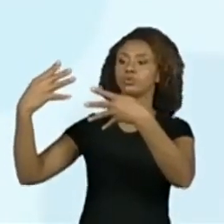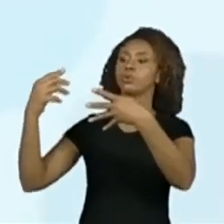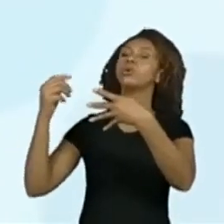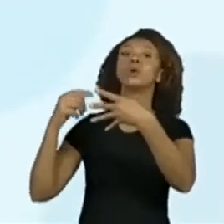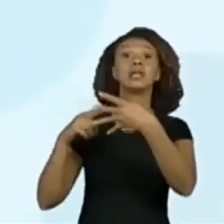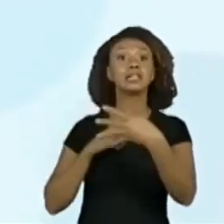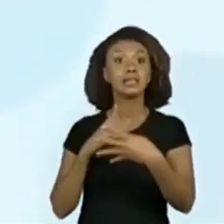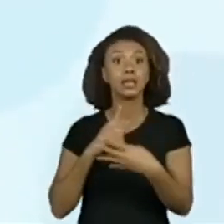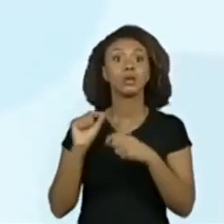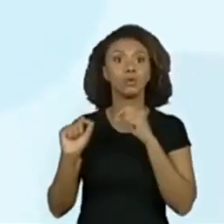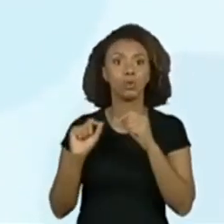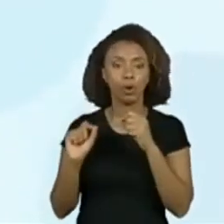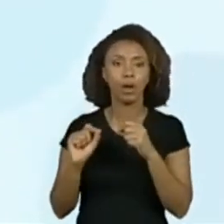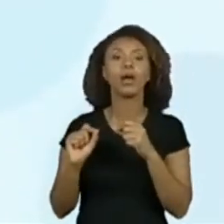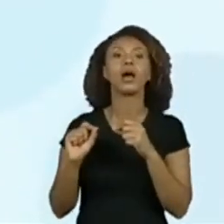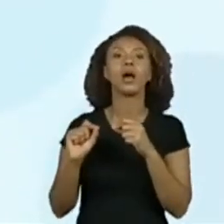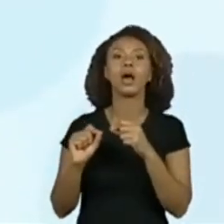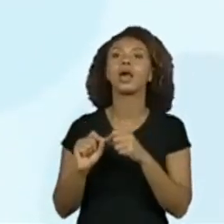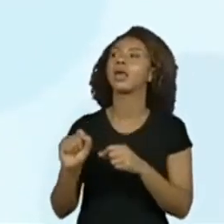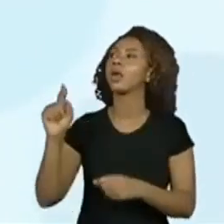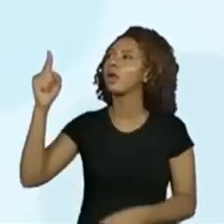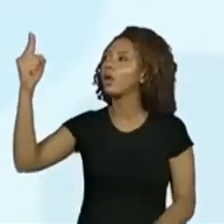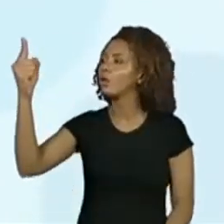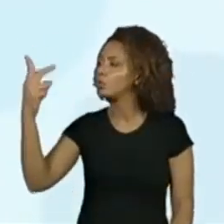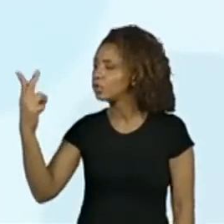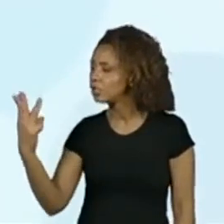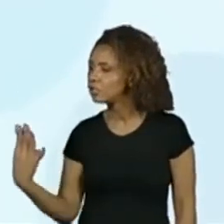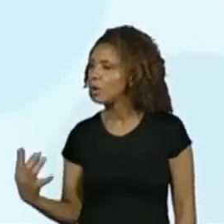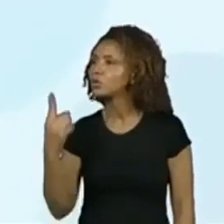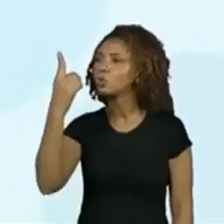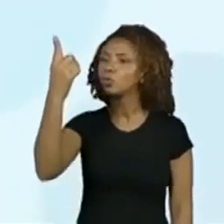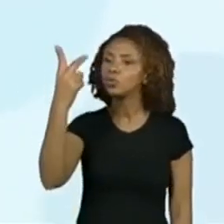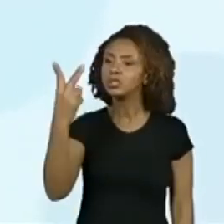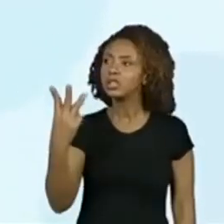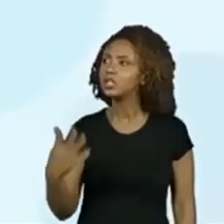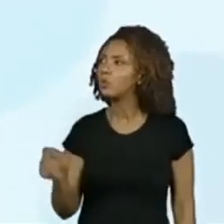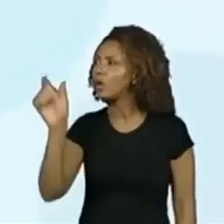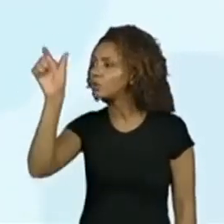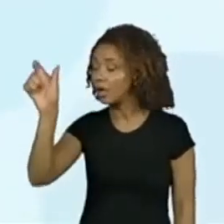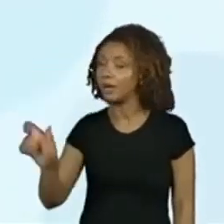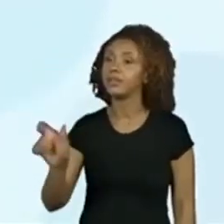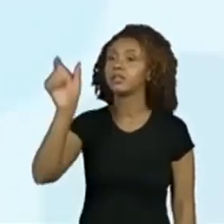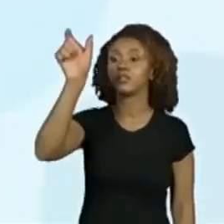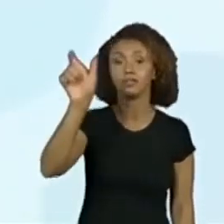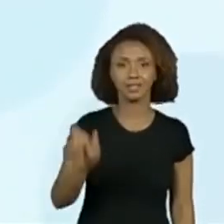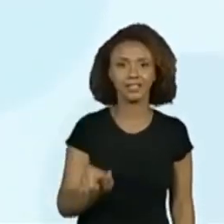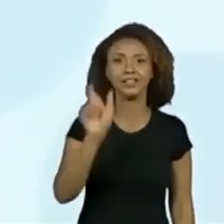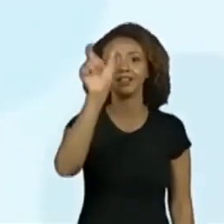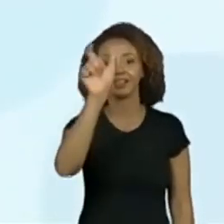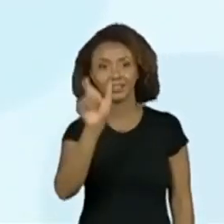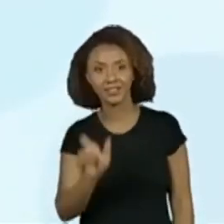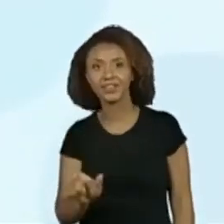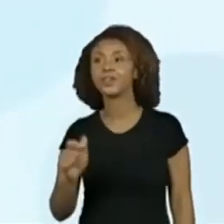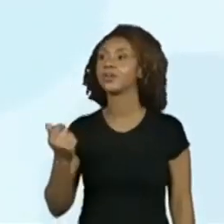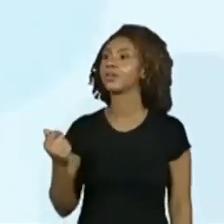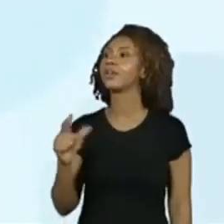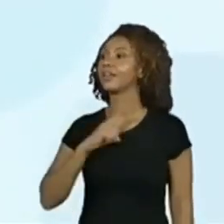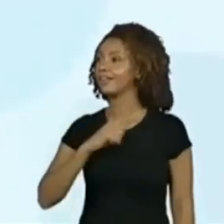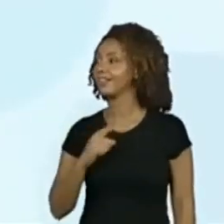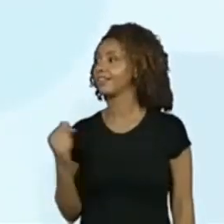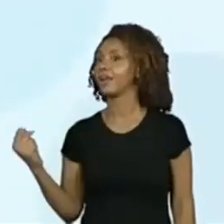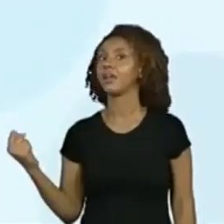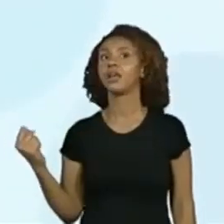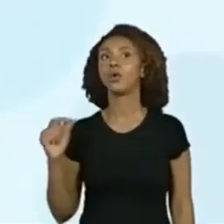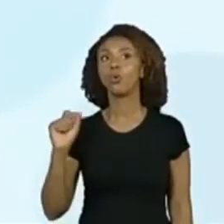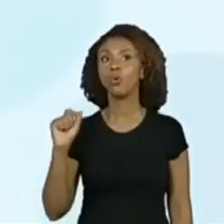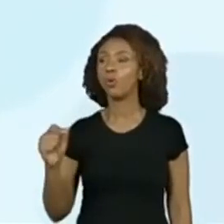carrinhos na segunda eu também terei quatro na terceira já que elas estão aí iguaizinhas depois do oito